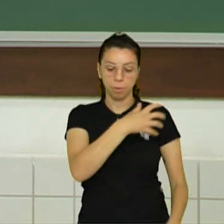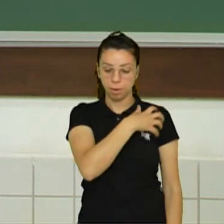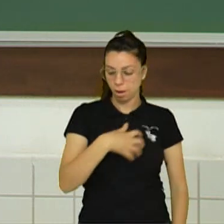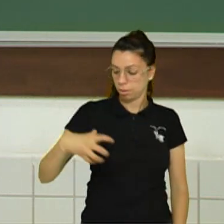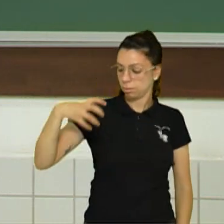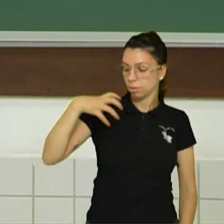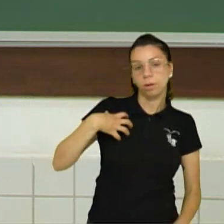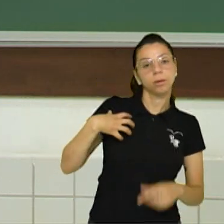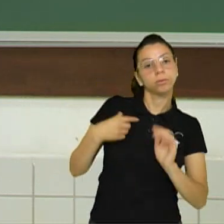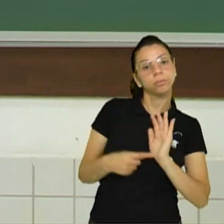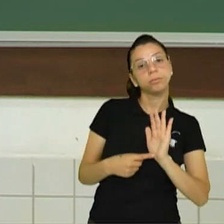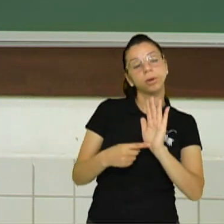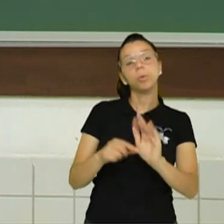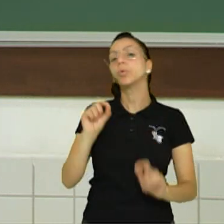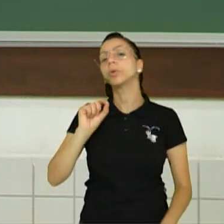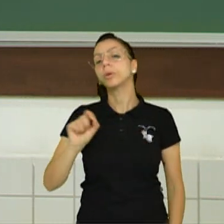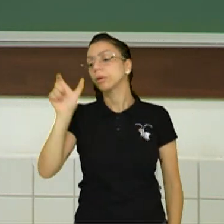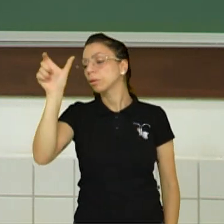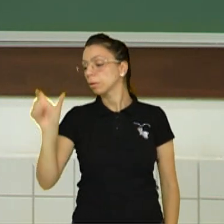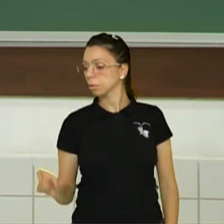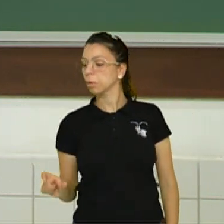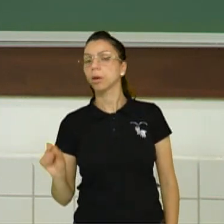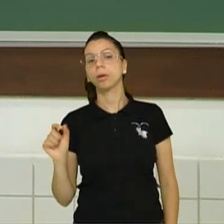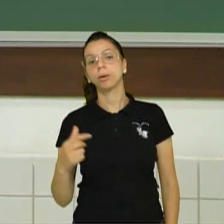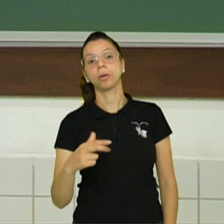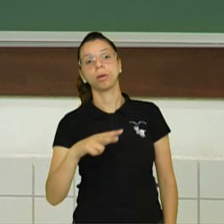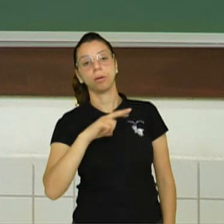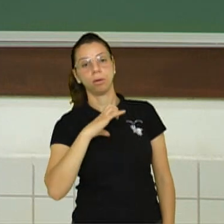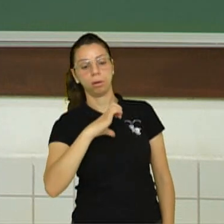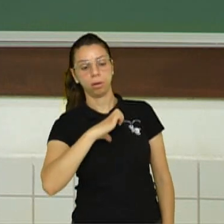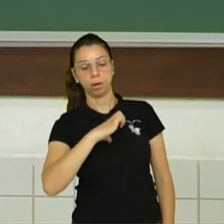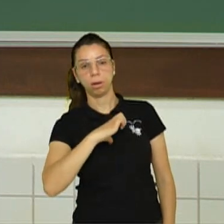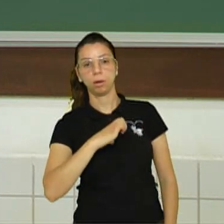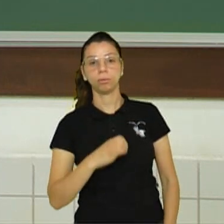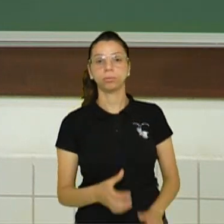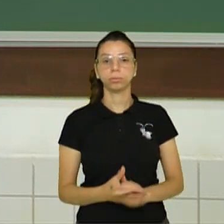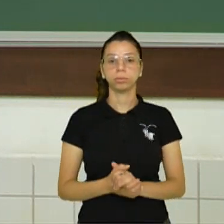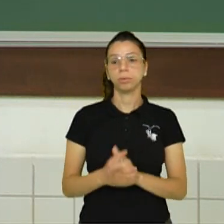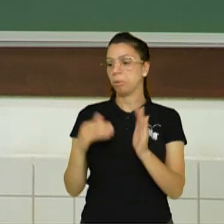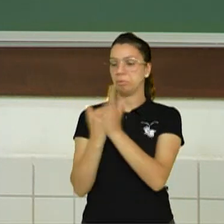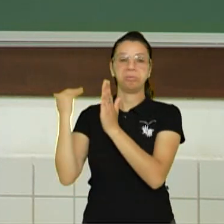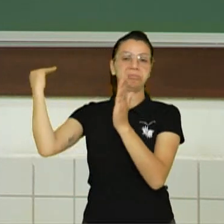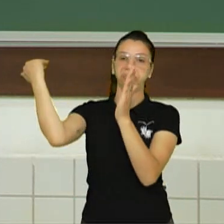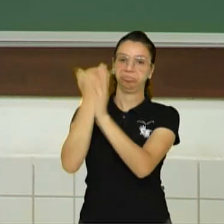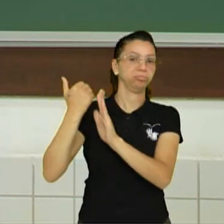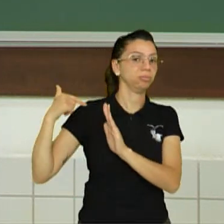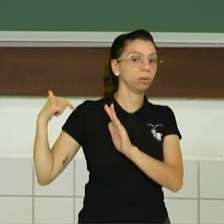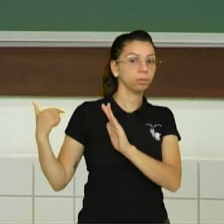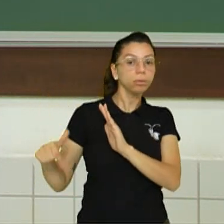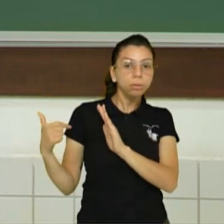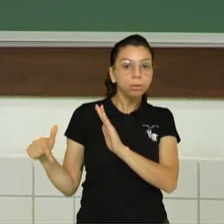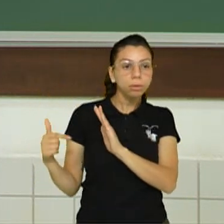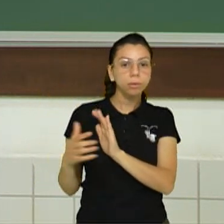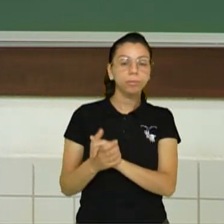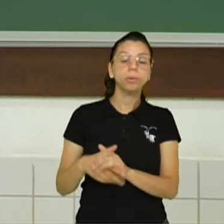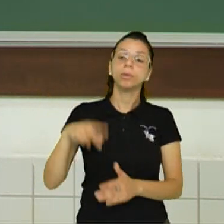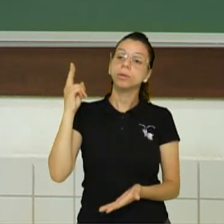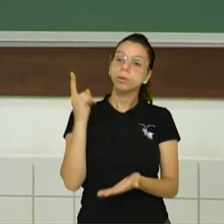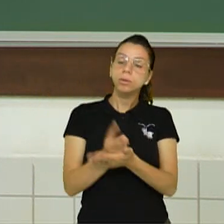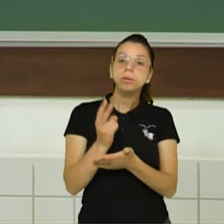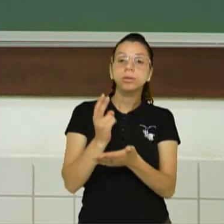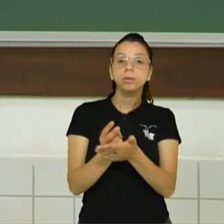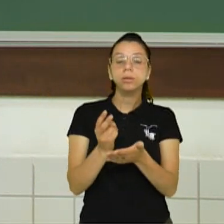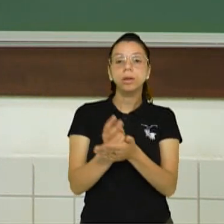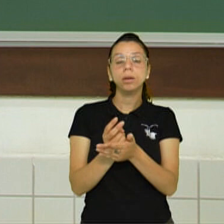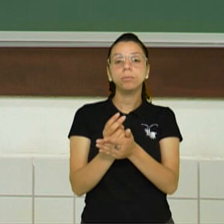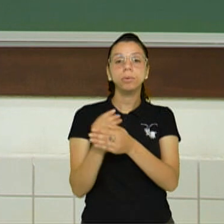que seria o indivíduo ético. Indivíduo ético é aquele que não comete excessos, exageros. É aquele que sempre está muito